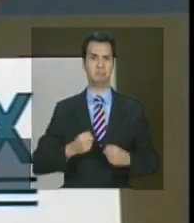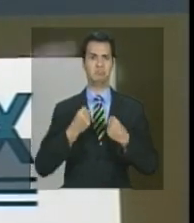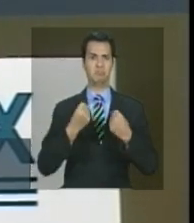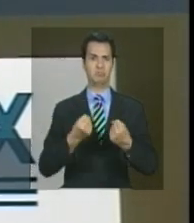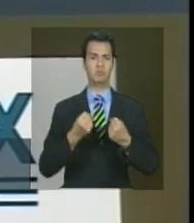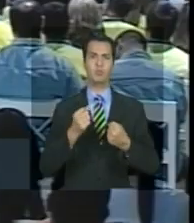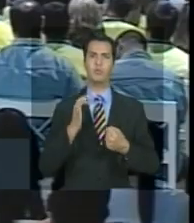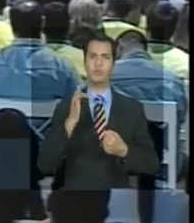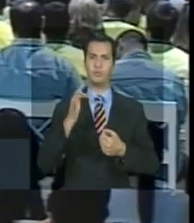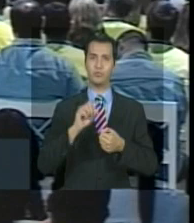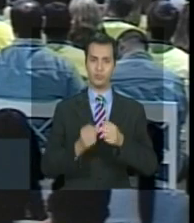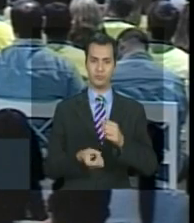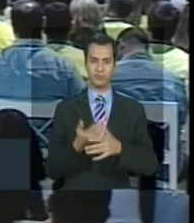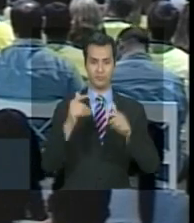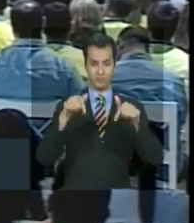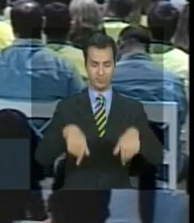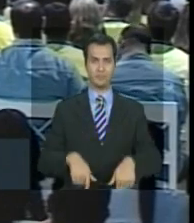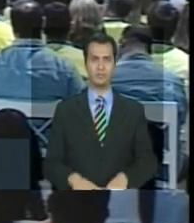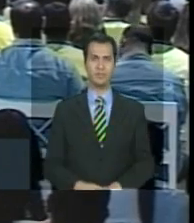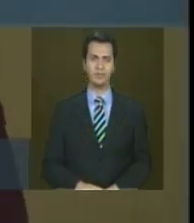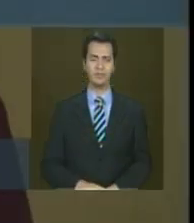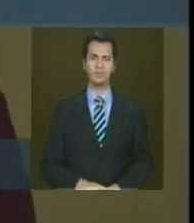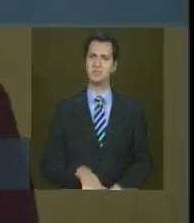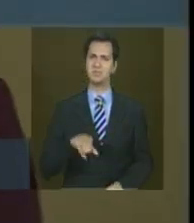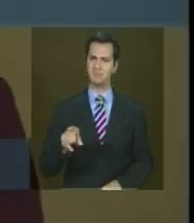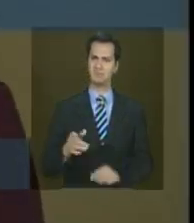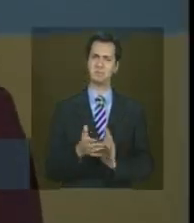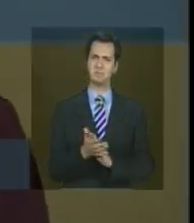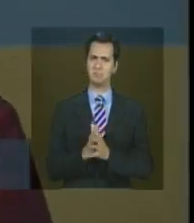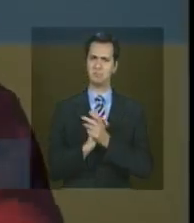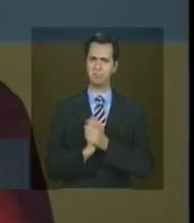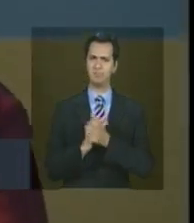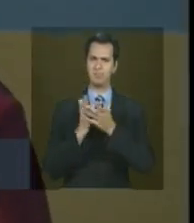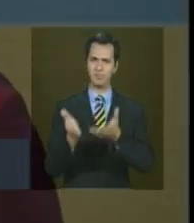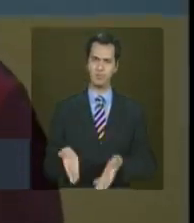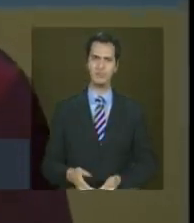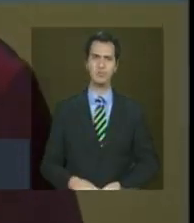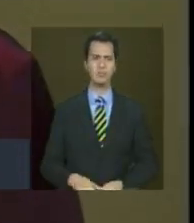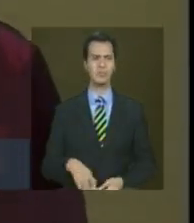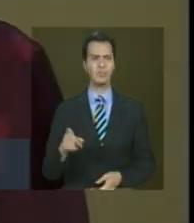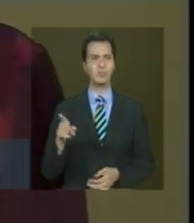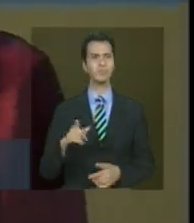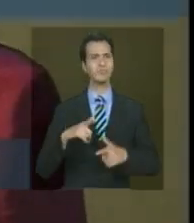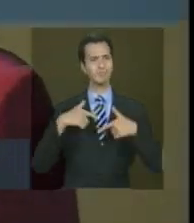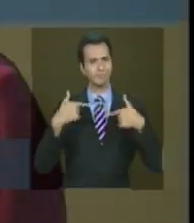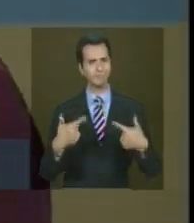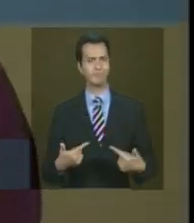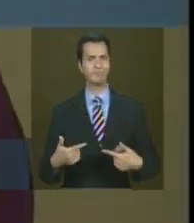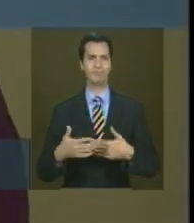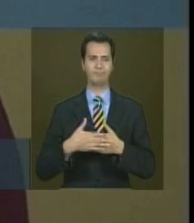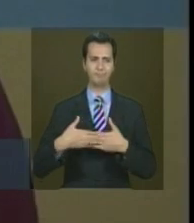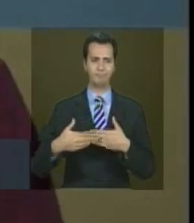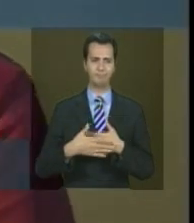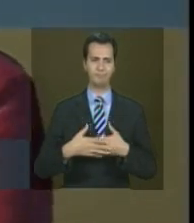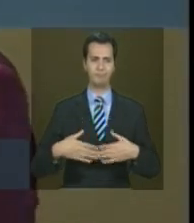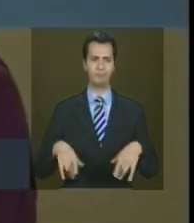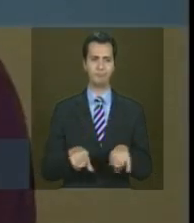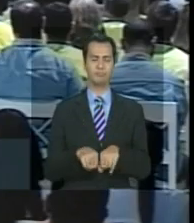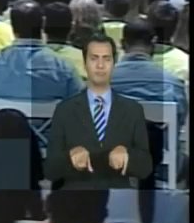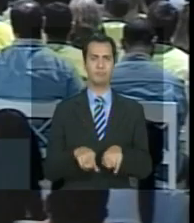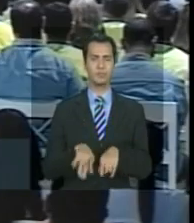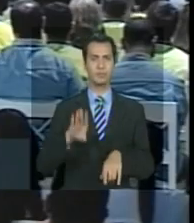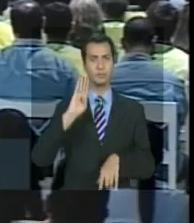vai ser realizado aqui. Pela determinação da prefeita, pela simpatia e, sobretudo,